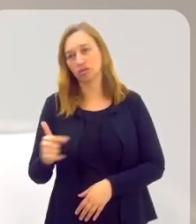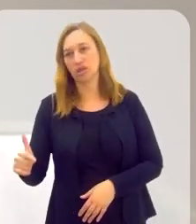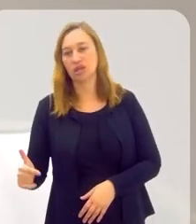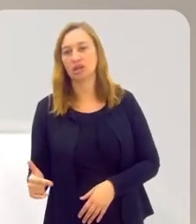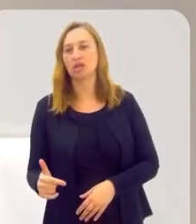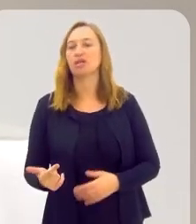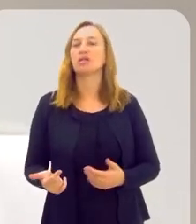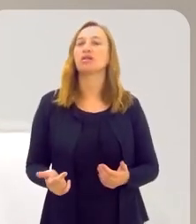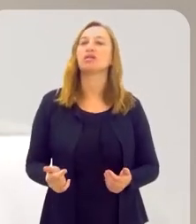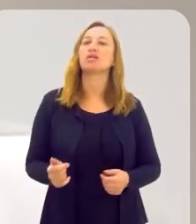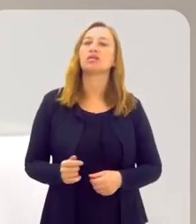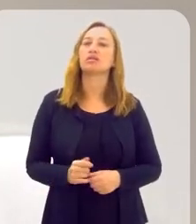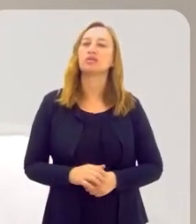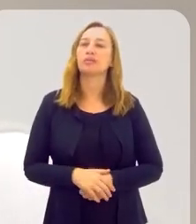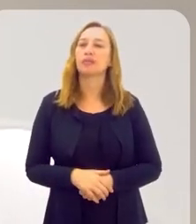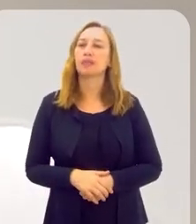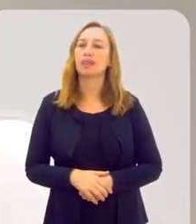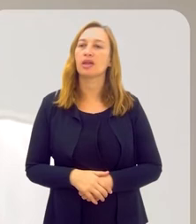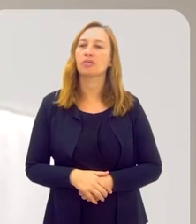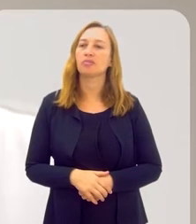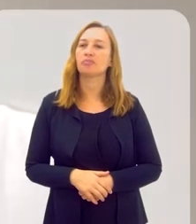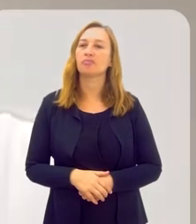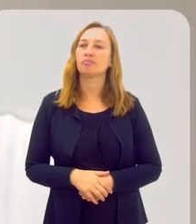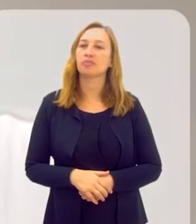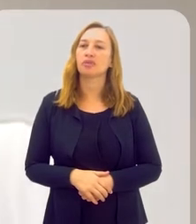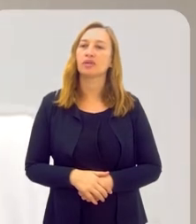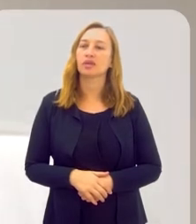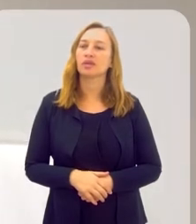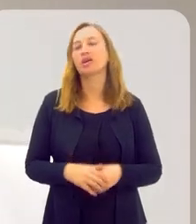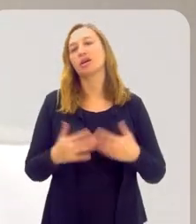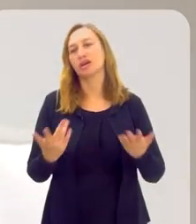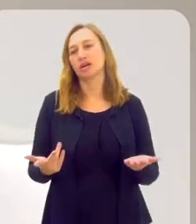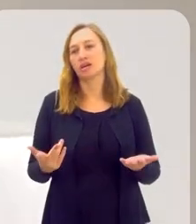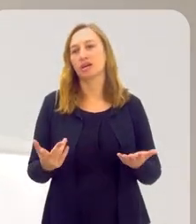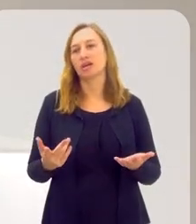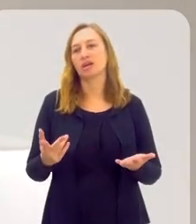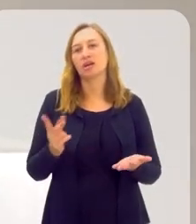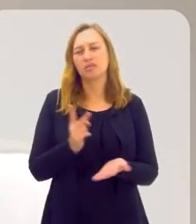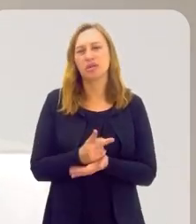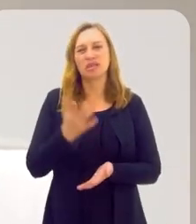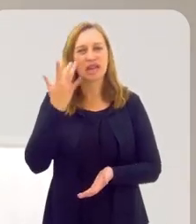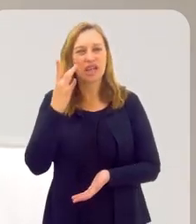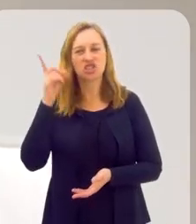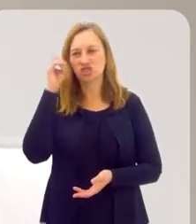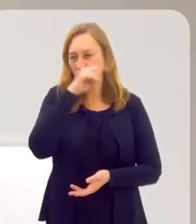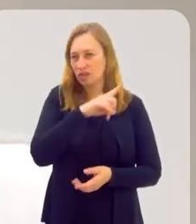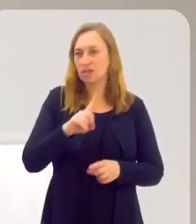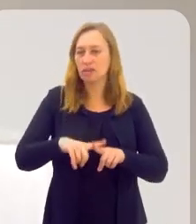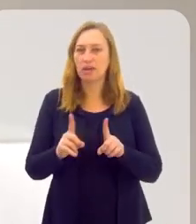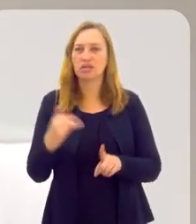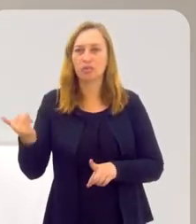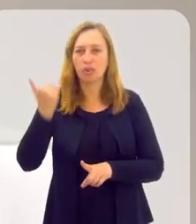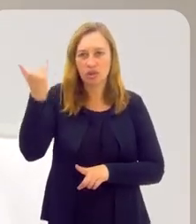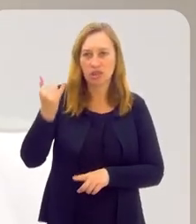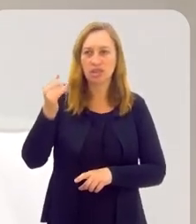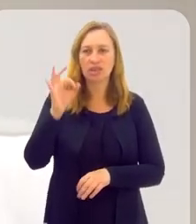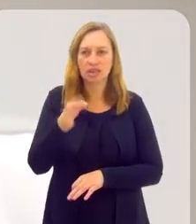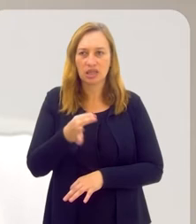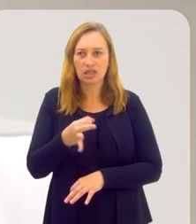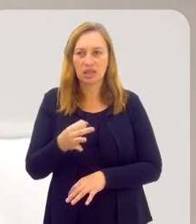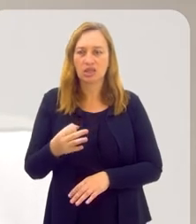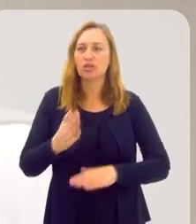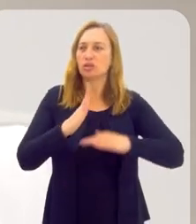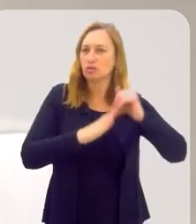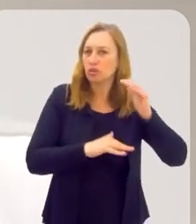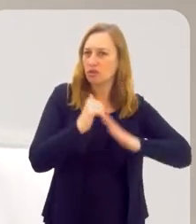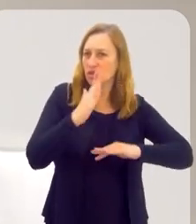alguém fazer aquele caminho, alguém fazer aquele percurso, mesmo que aparentemente parecesse que era mais difícil ele ser feito. E, portanto, claramente, desde